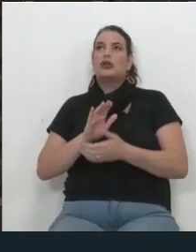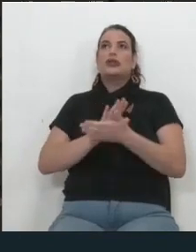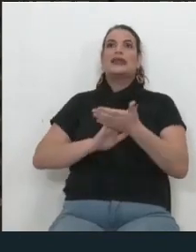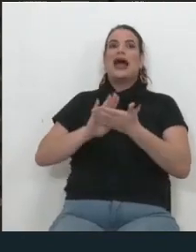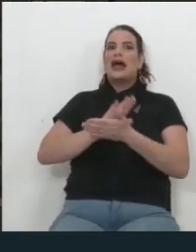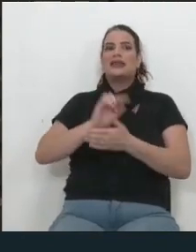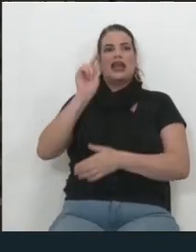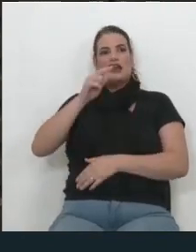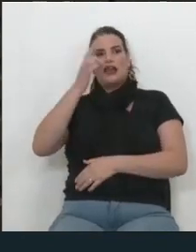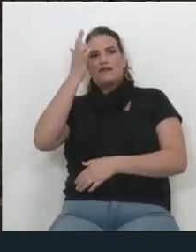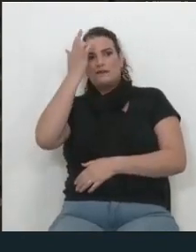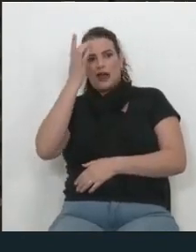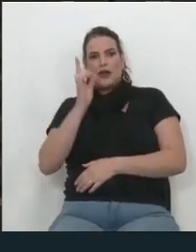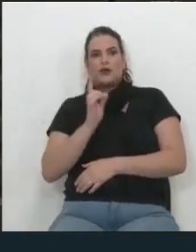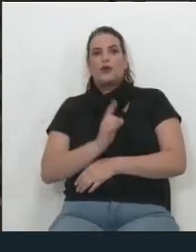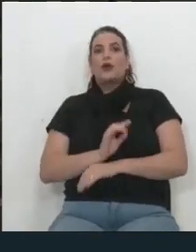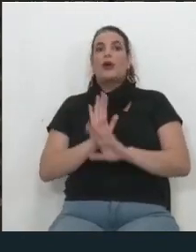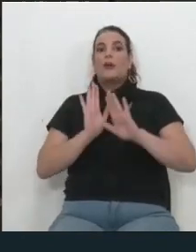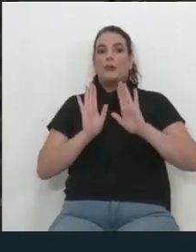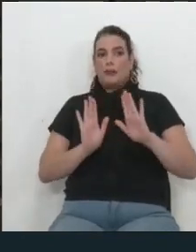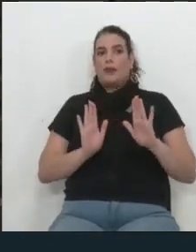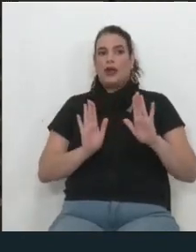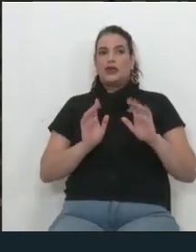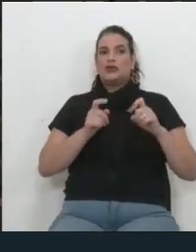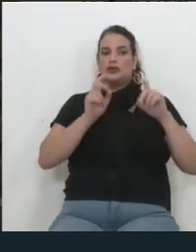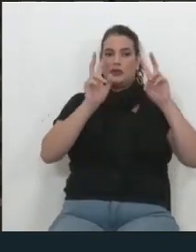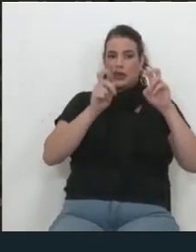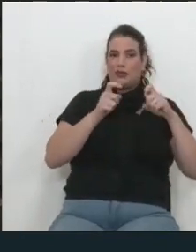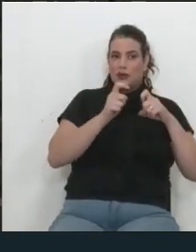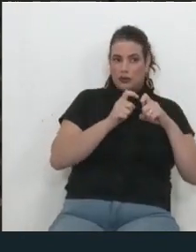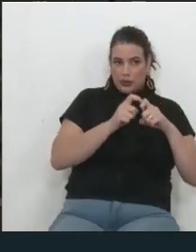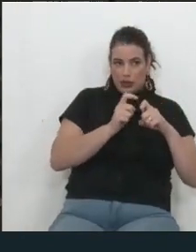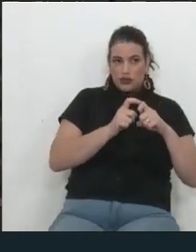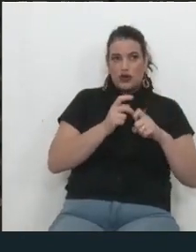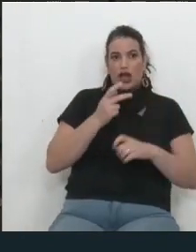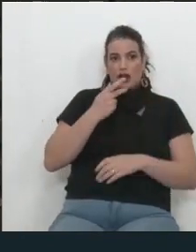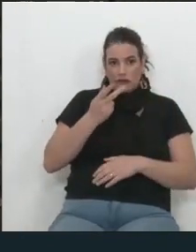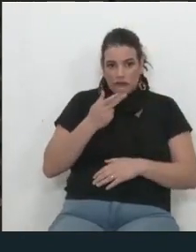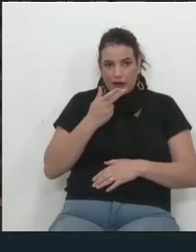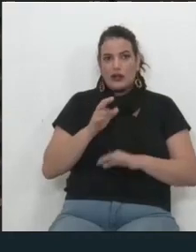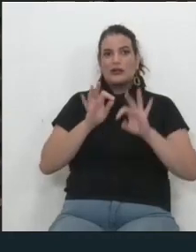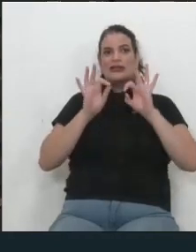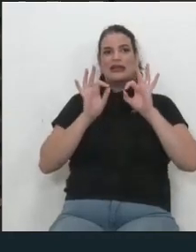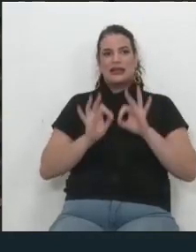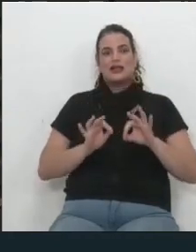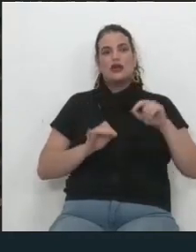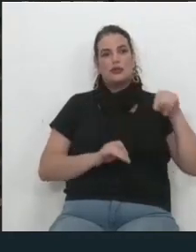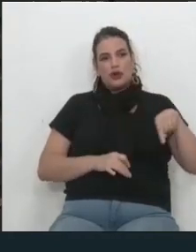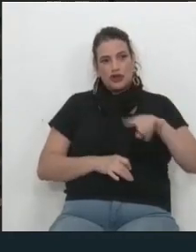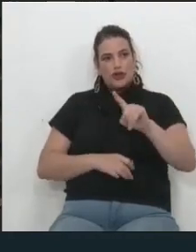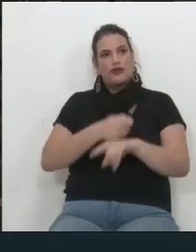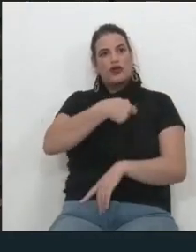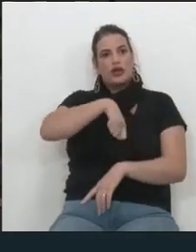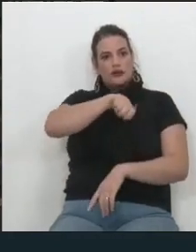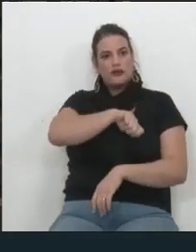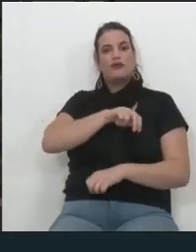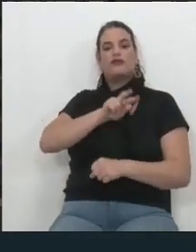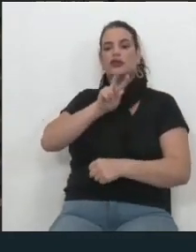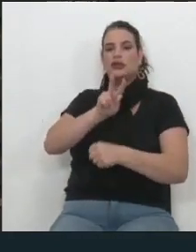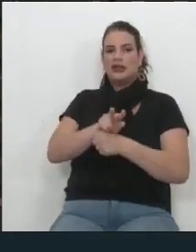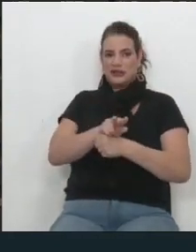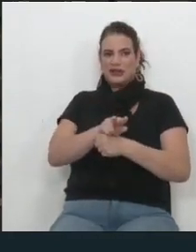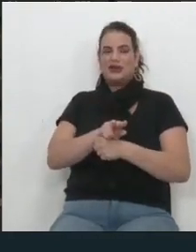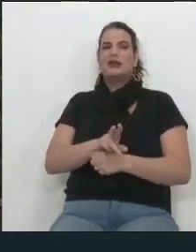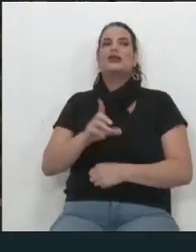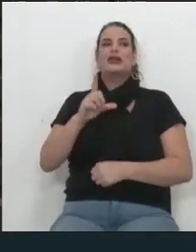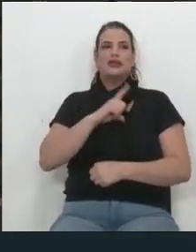Agora, a questão dos médicos... Eu posso falar com propriedade, porque eu fui lá fiscalizar.